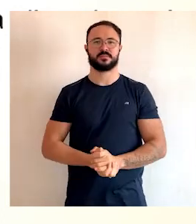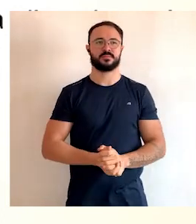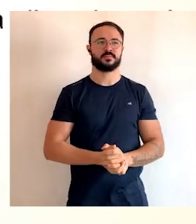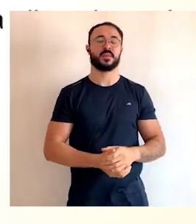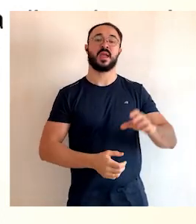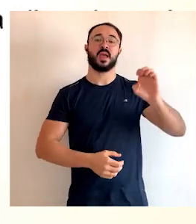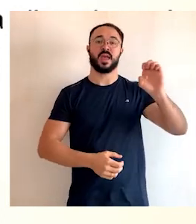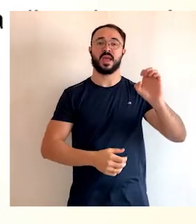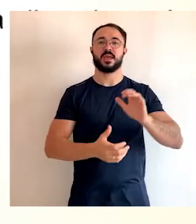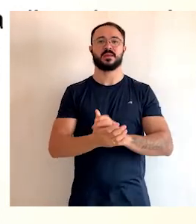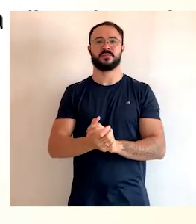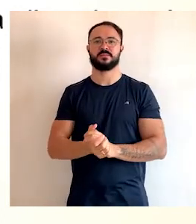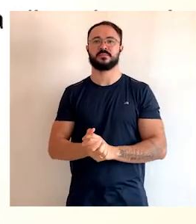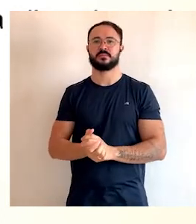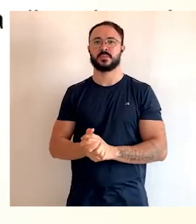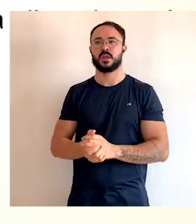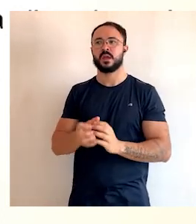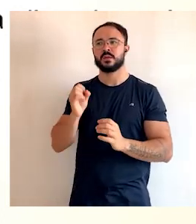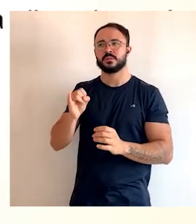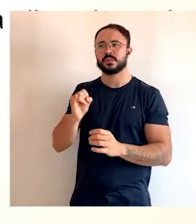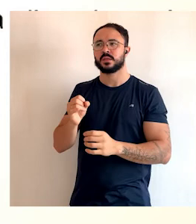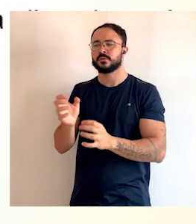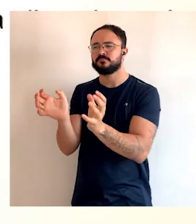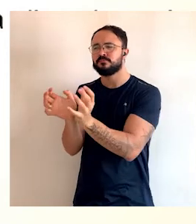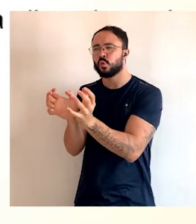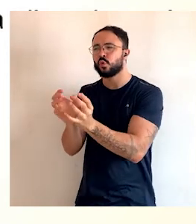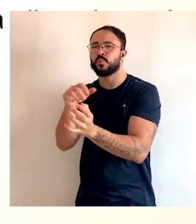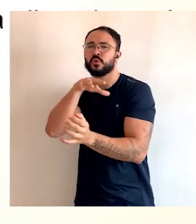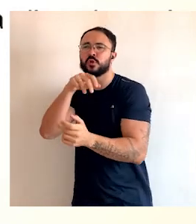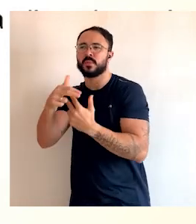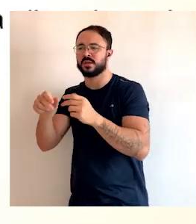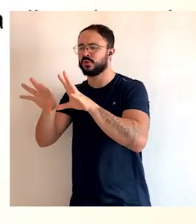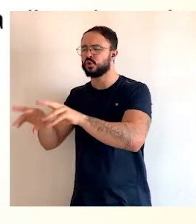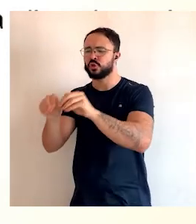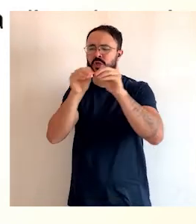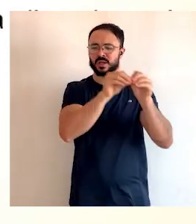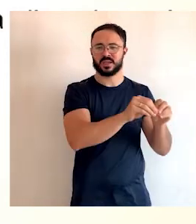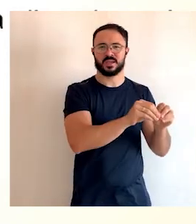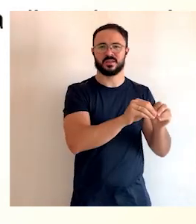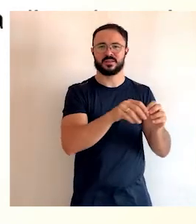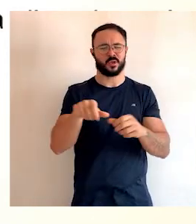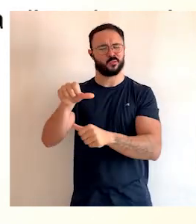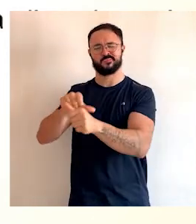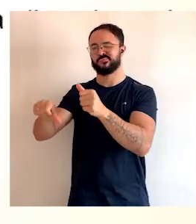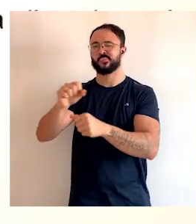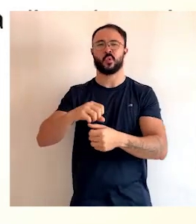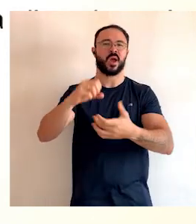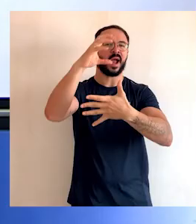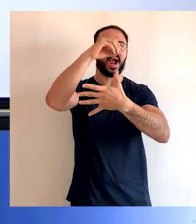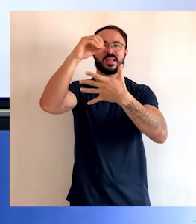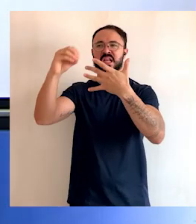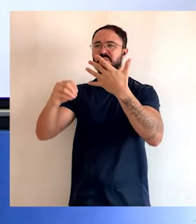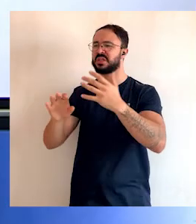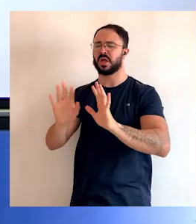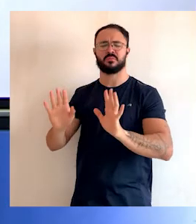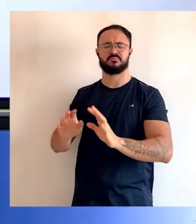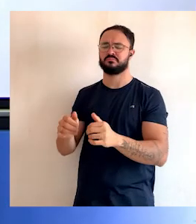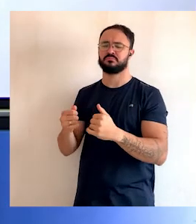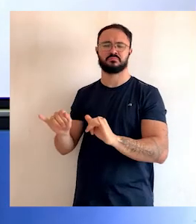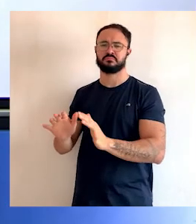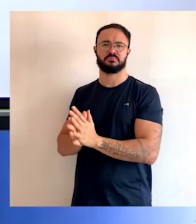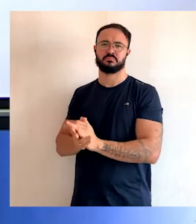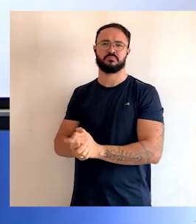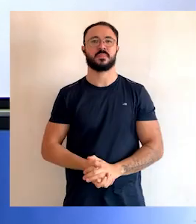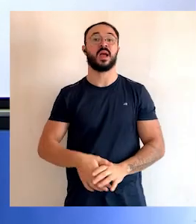do seu hábitat natural não altera a cadeia alimentar, pois outros animais poderão ocupar a sua função. A nossa